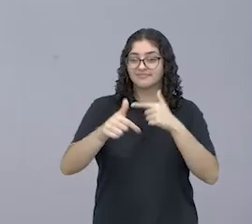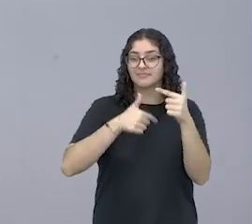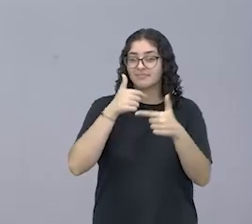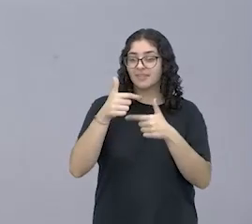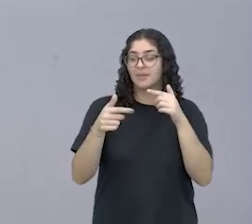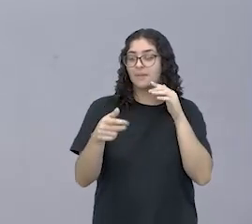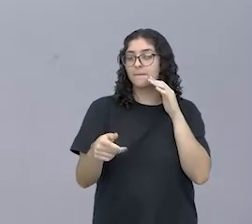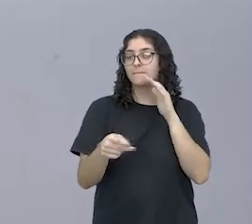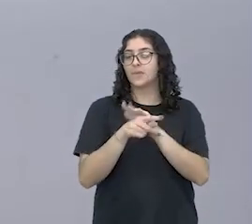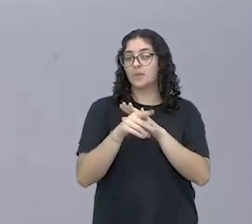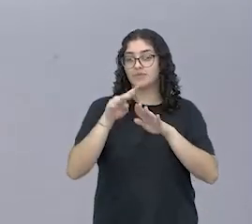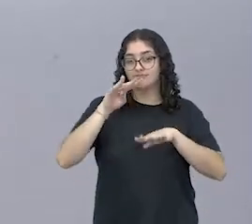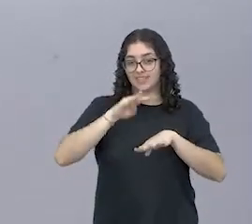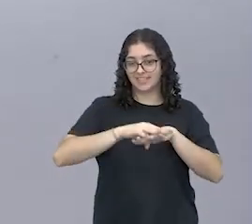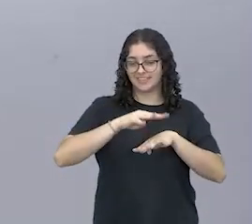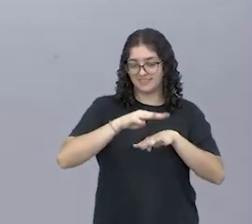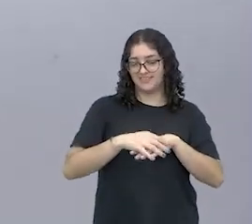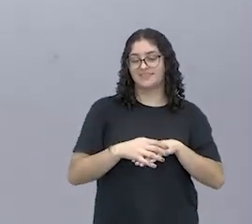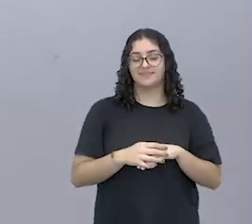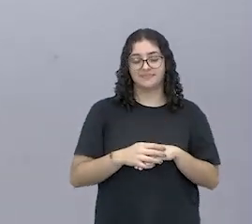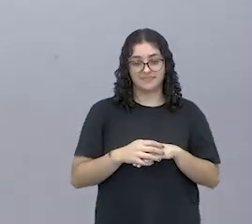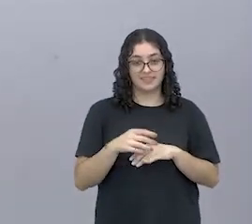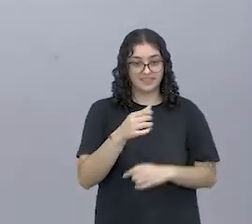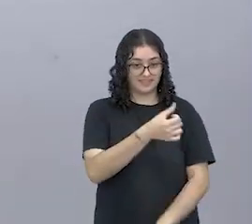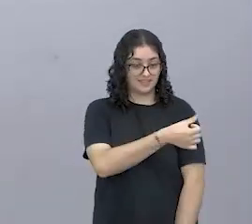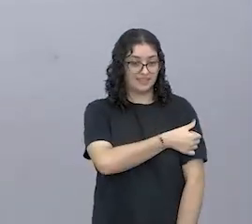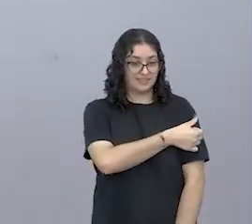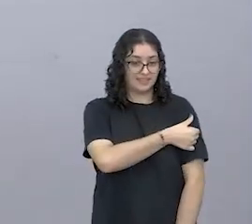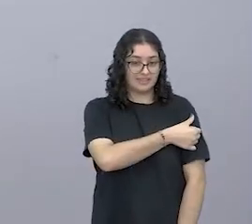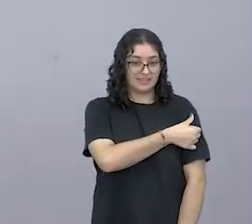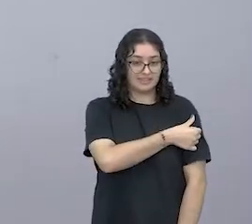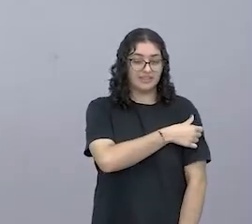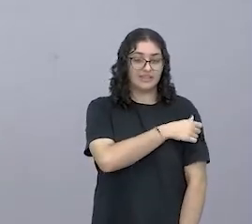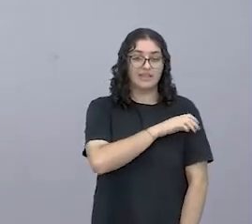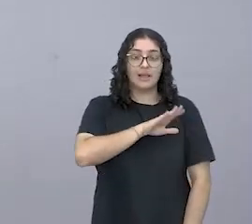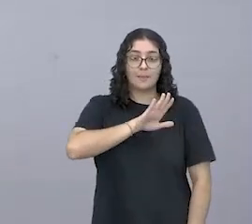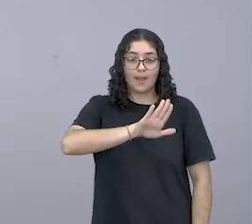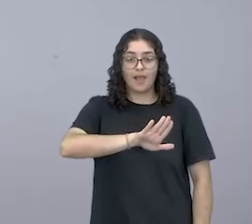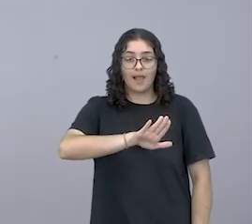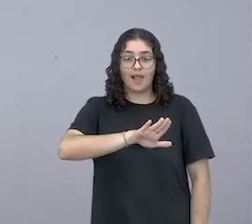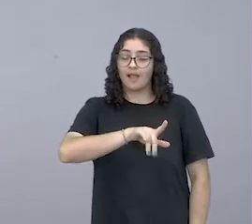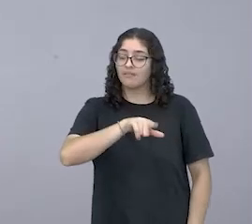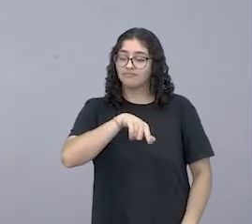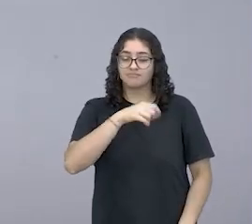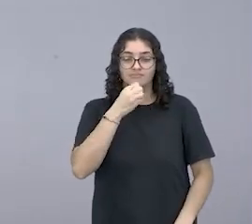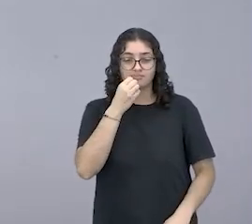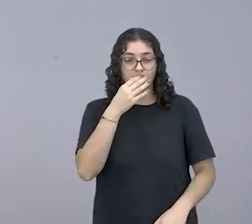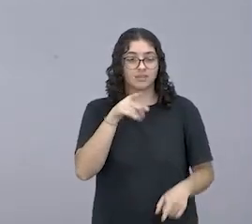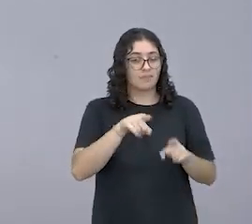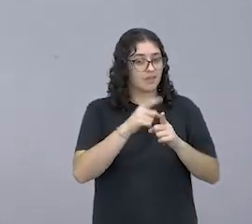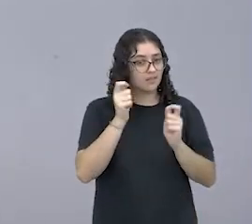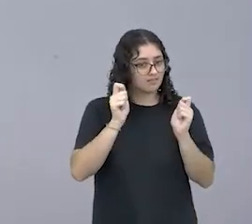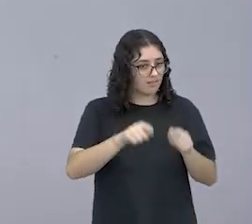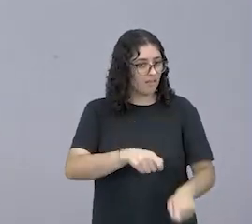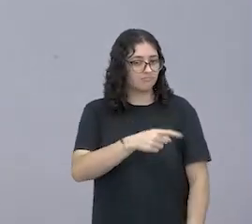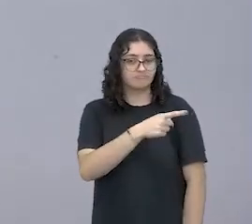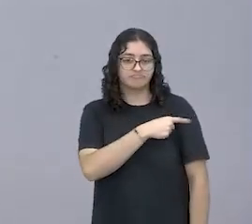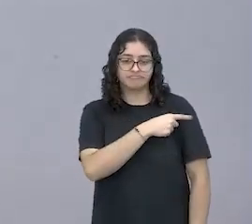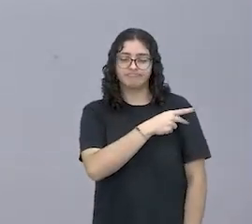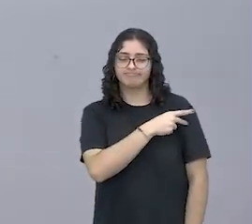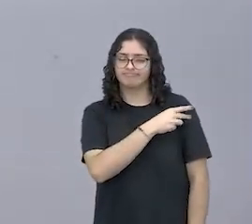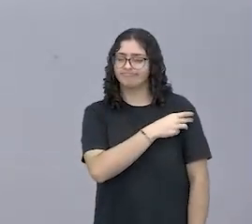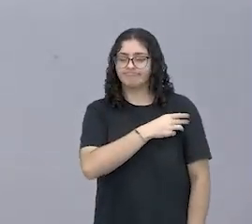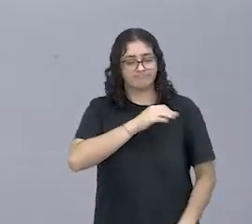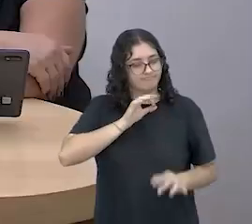com matemática, com o sexto ano, mas é super válido também com os anos iniciais, né?